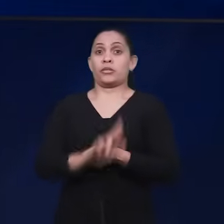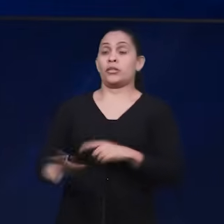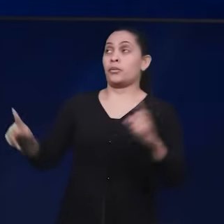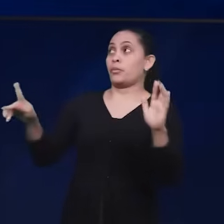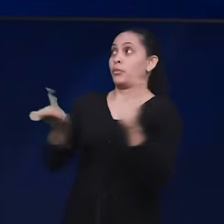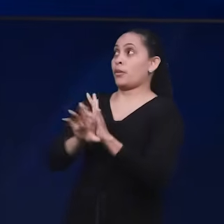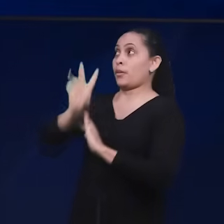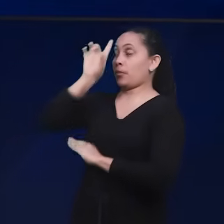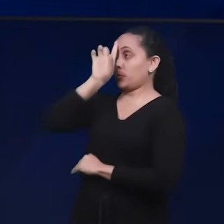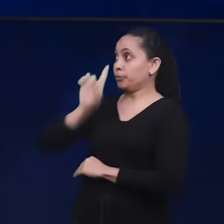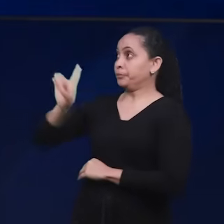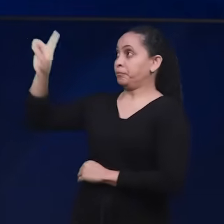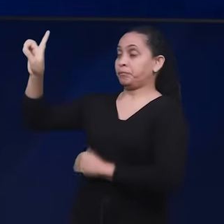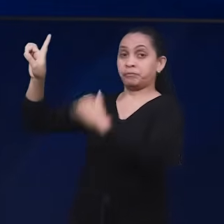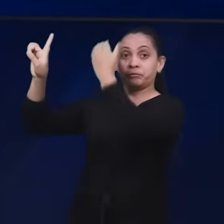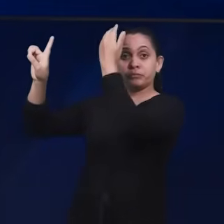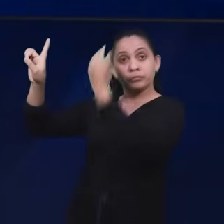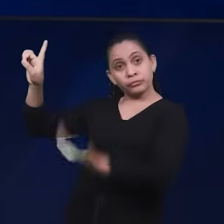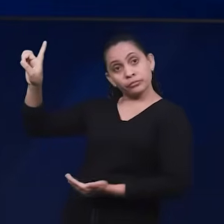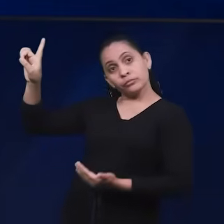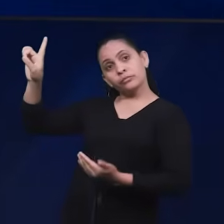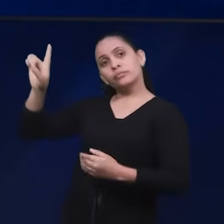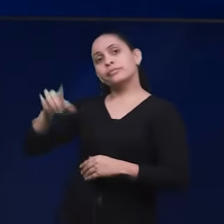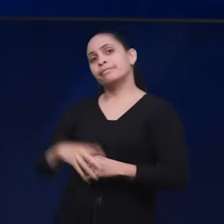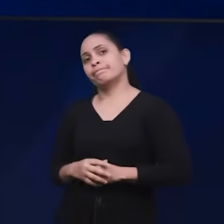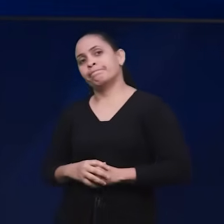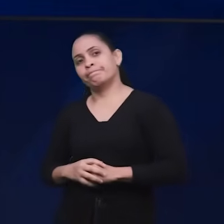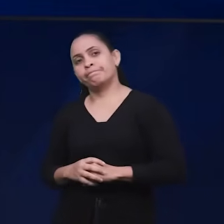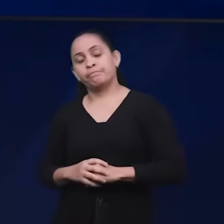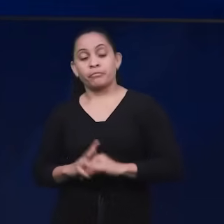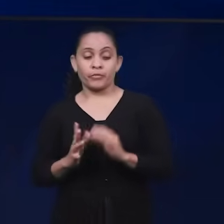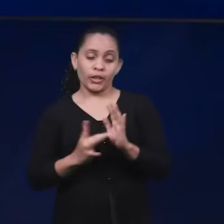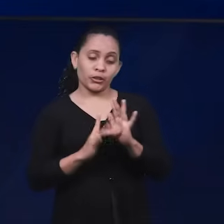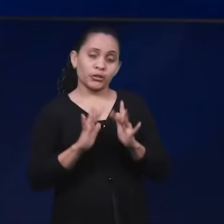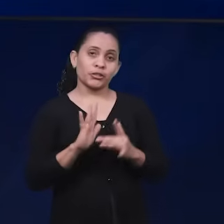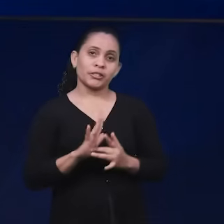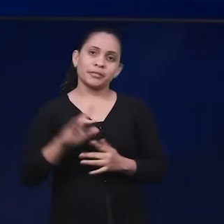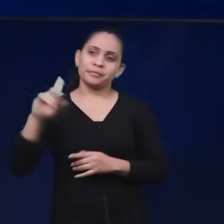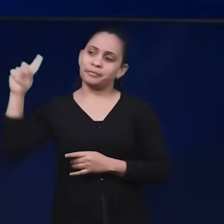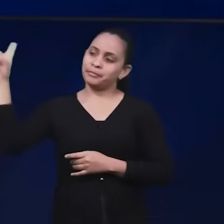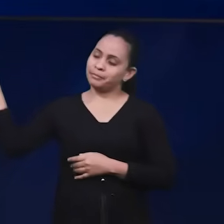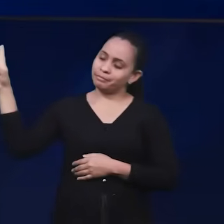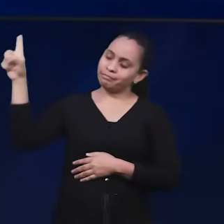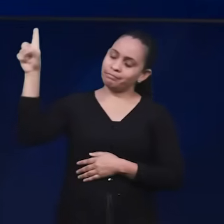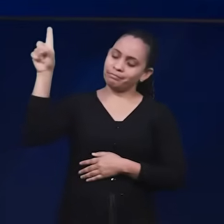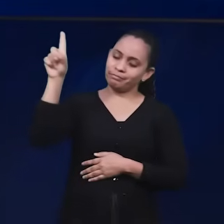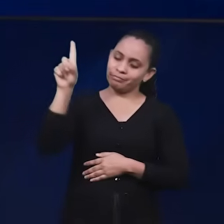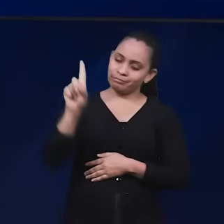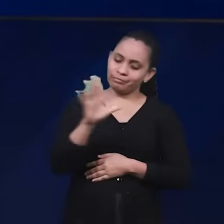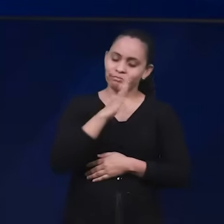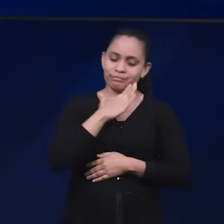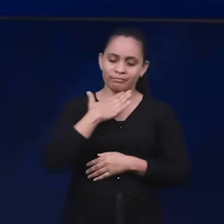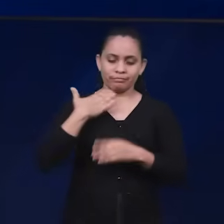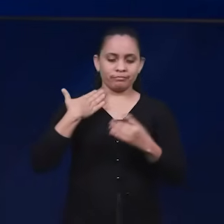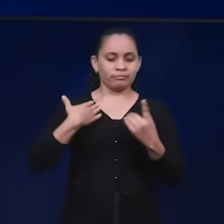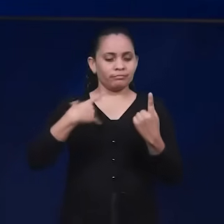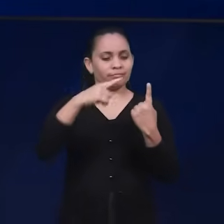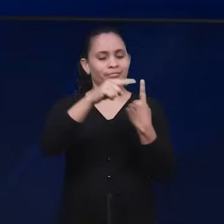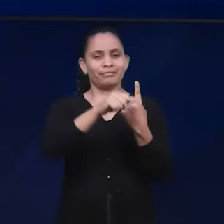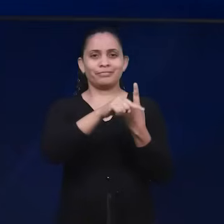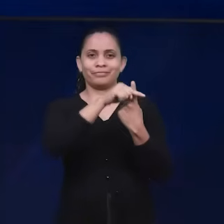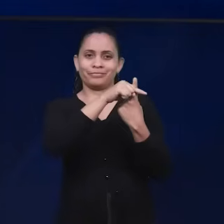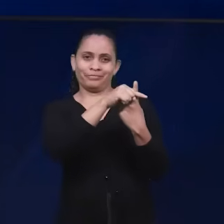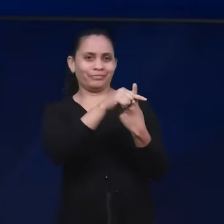só cabia ao próprio Deus. Aí Jesus vem para morrer pelo homem.